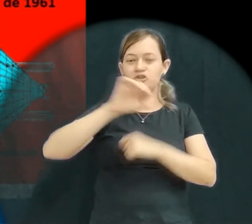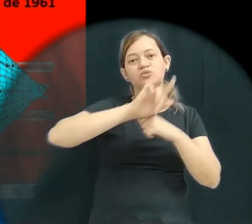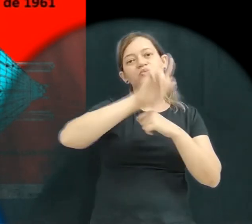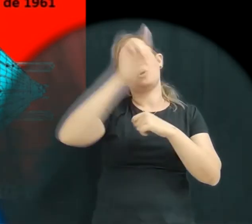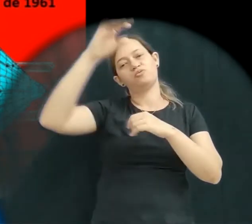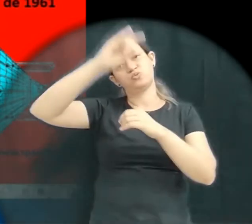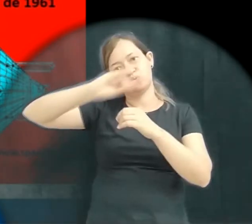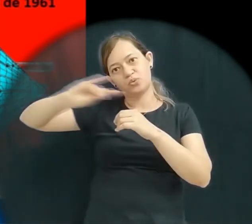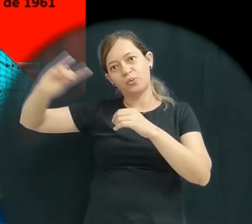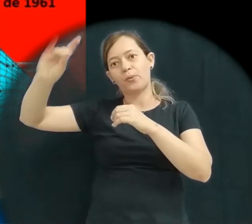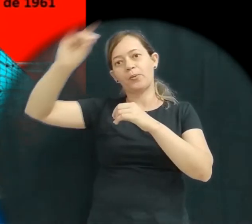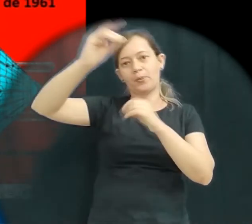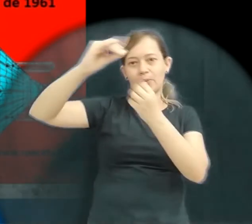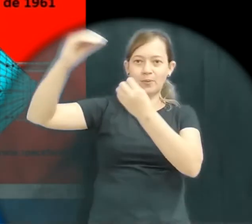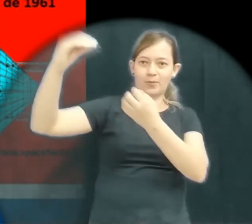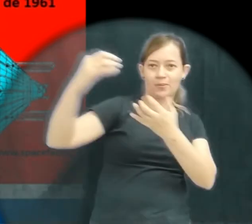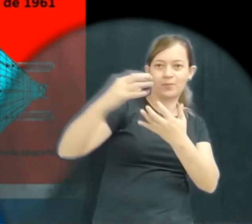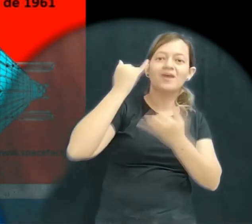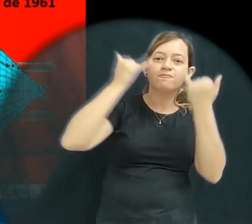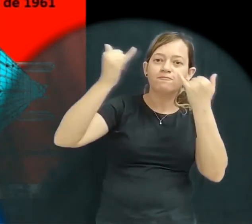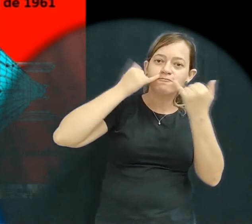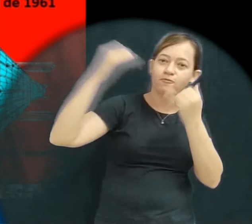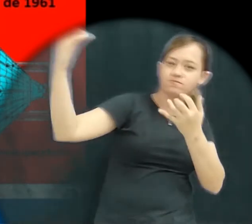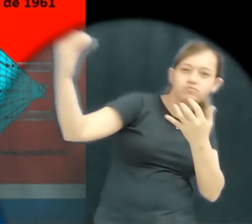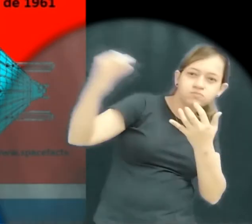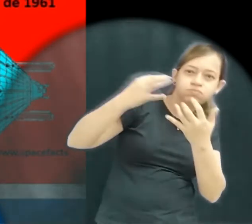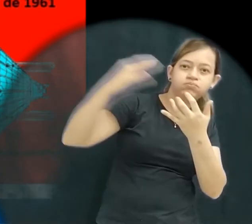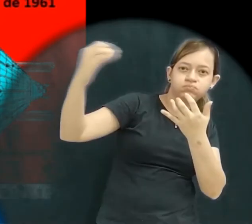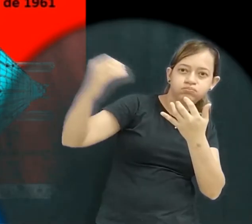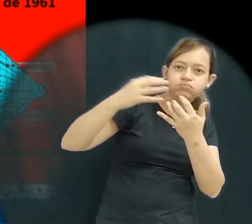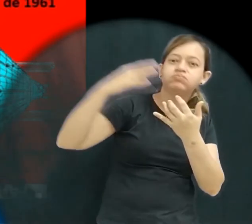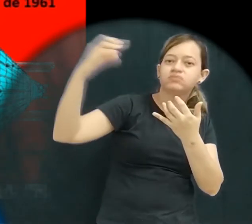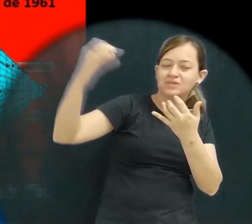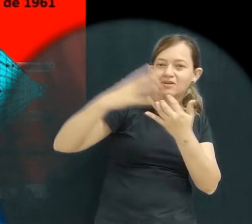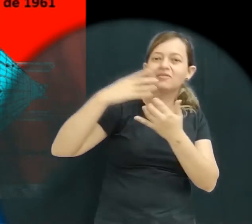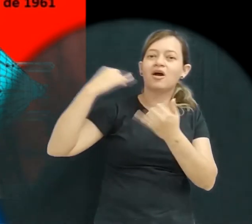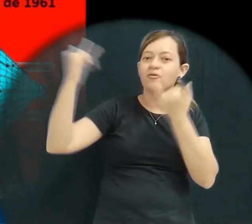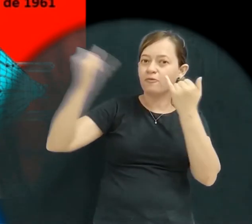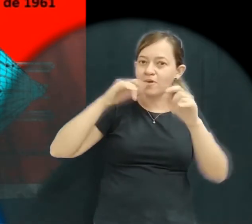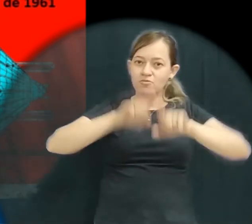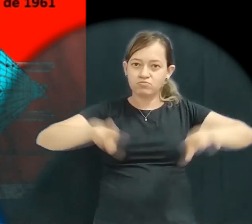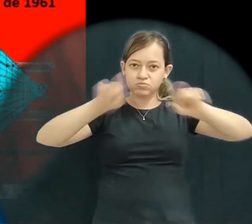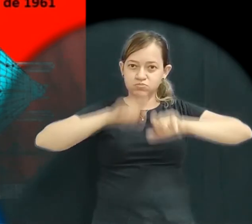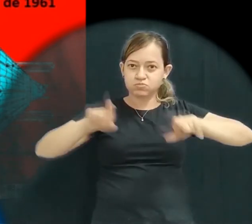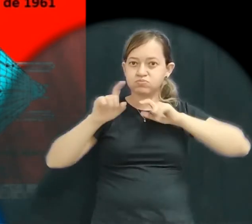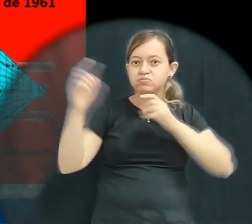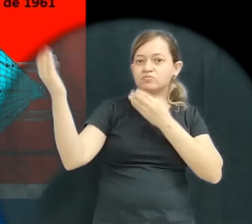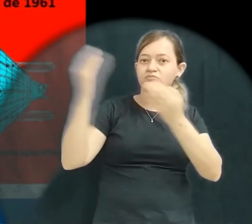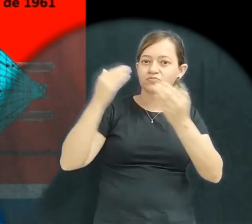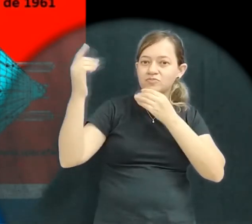a Lua e pousaram na Lua, os soviéticos já tinham um satélite orbitando o nosso satélite, um